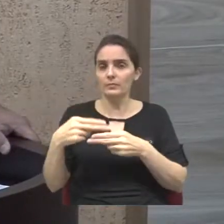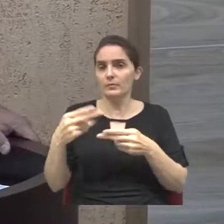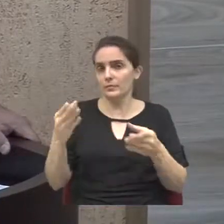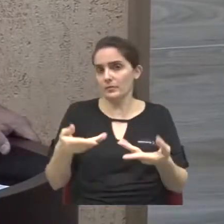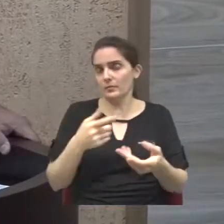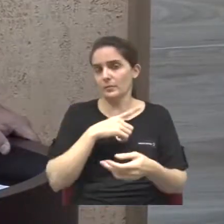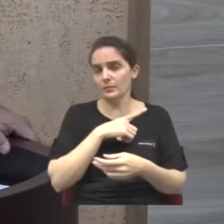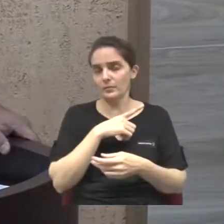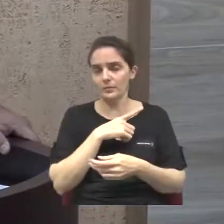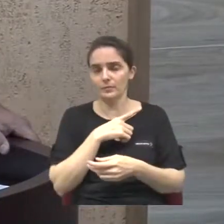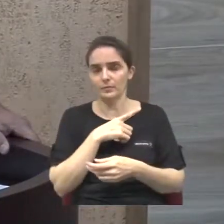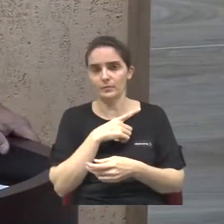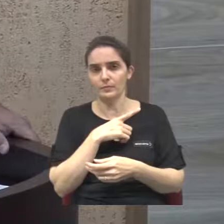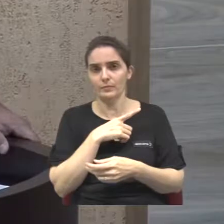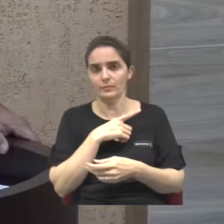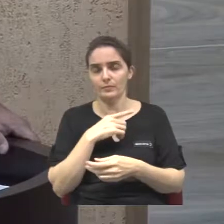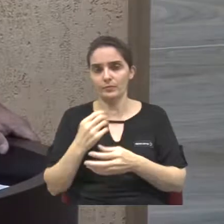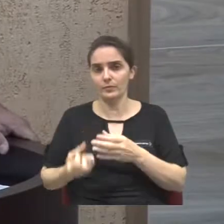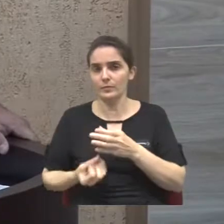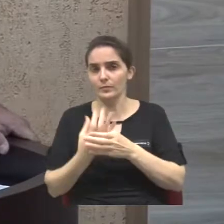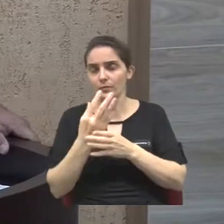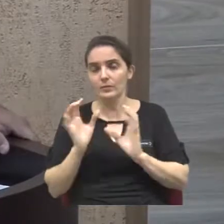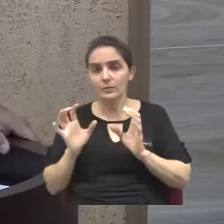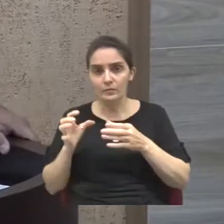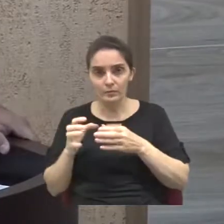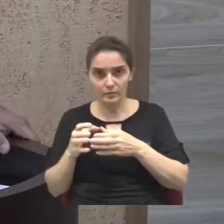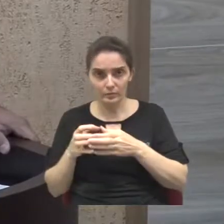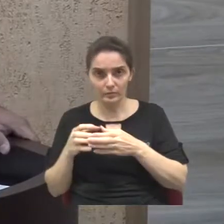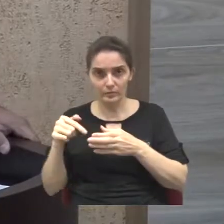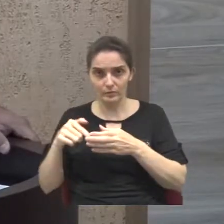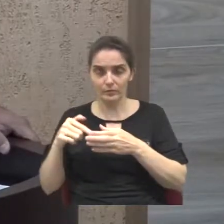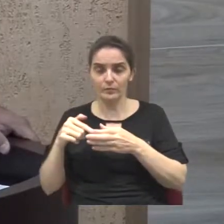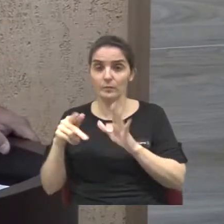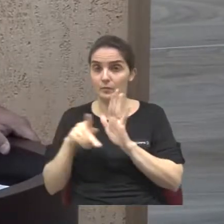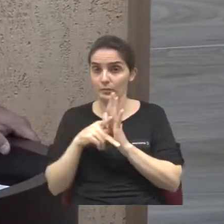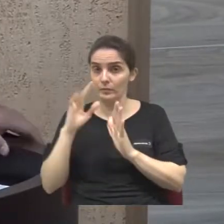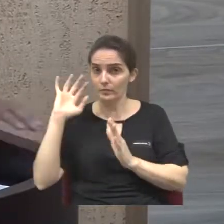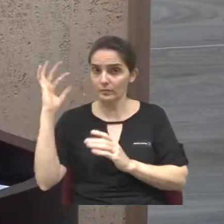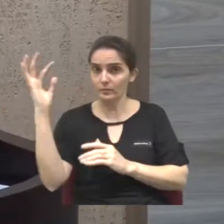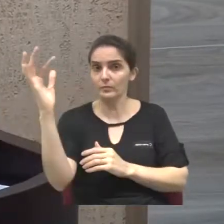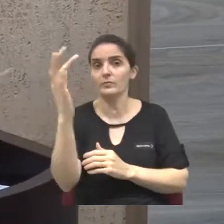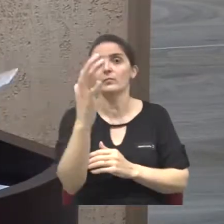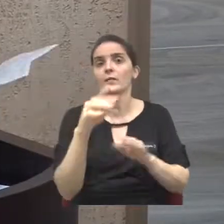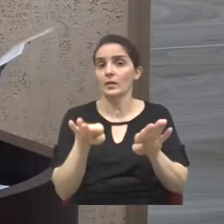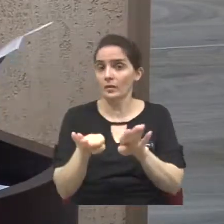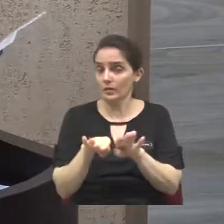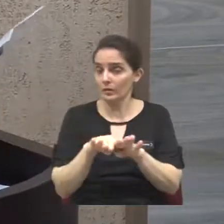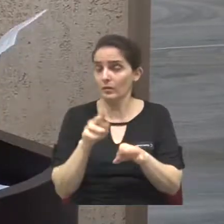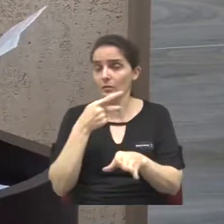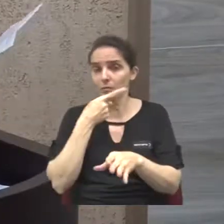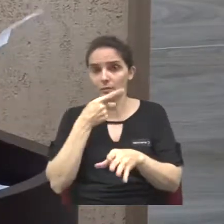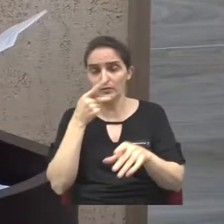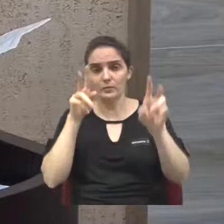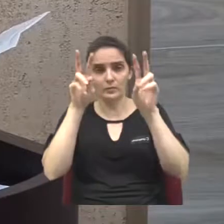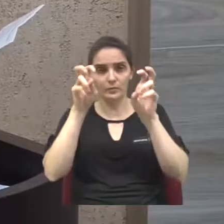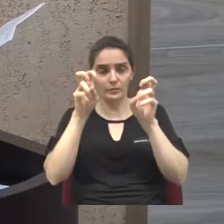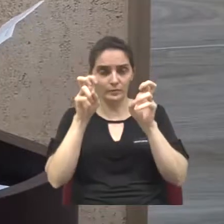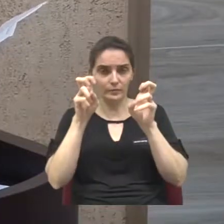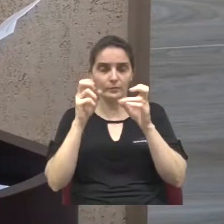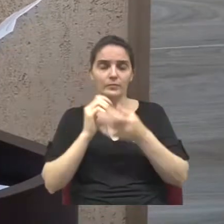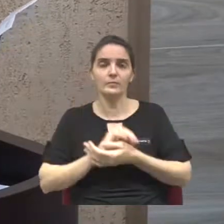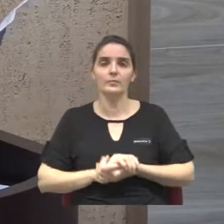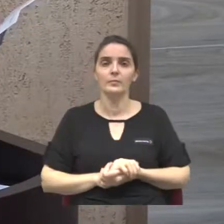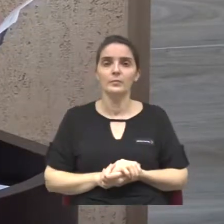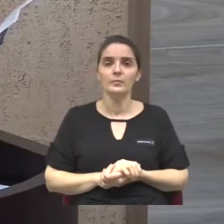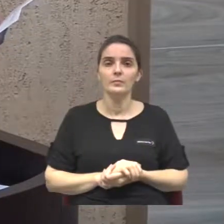criada o ano passado, a comissão de meio ambiente, que também discute sobre o assunto, inclusive a que fala sobre a